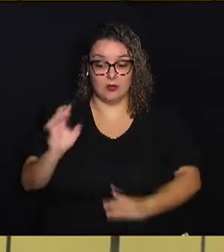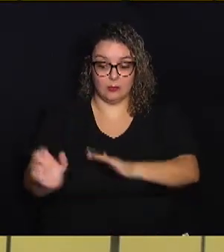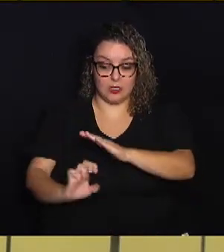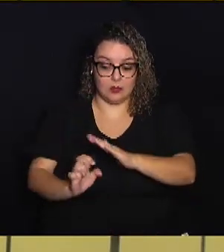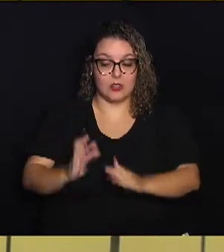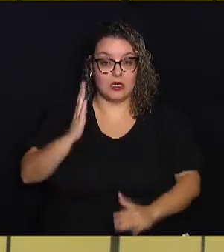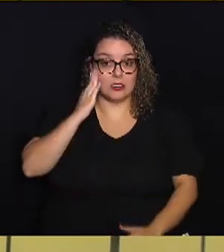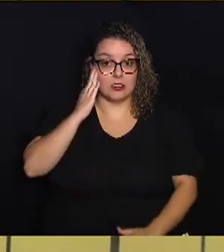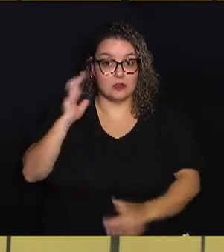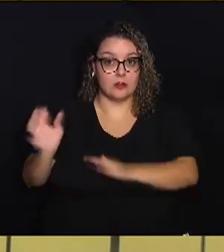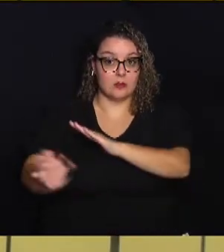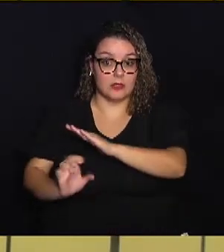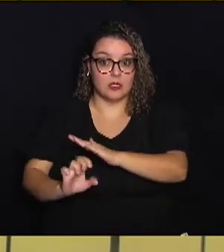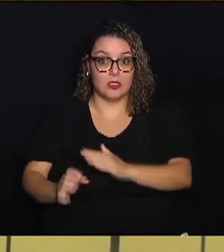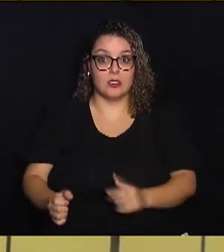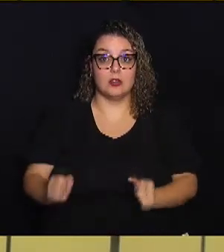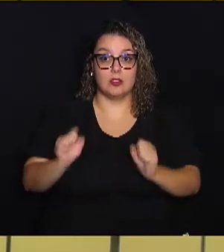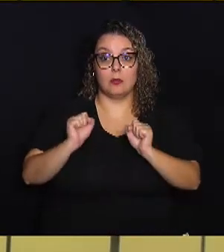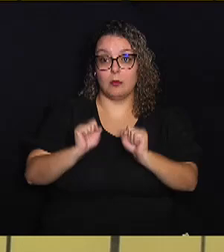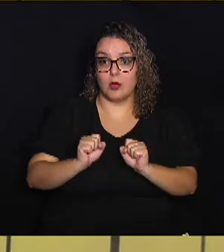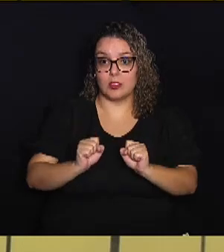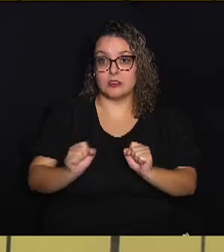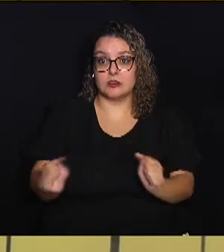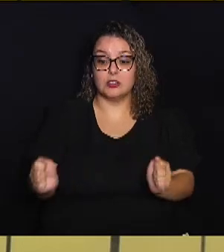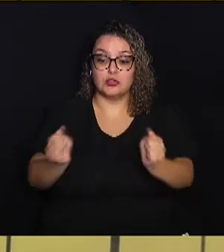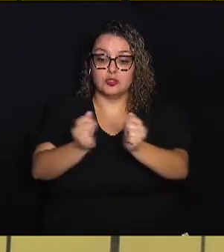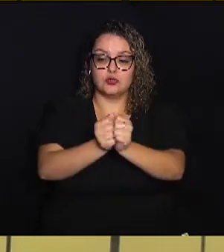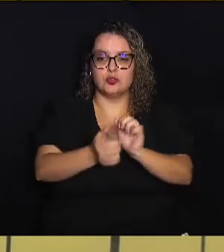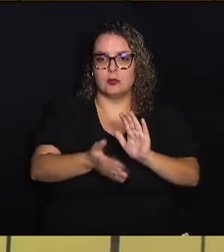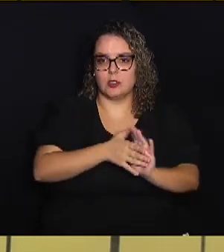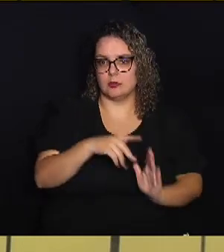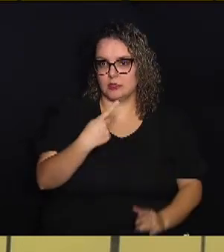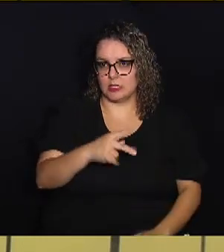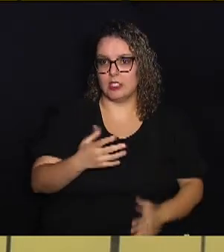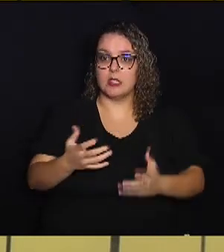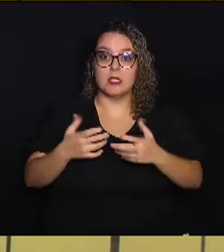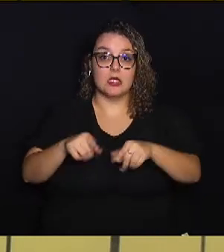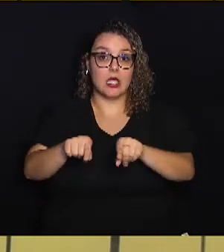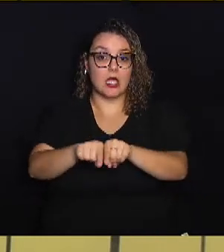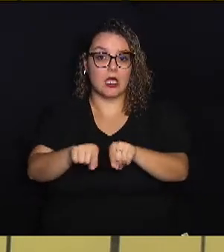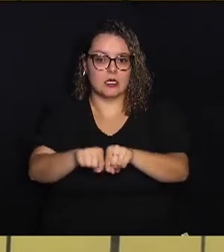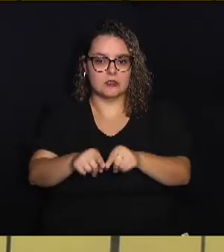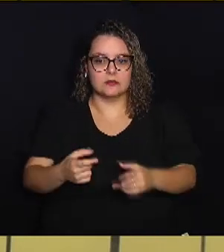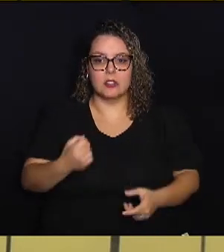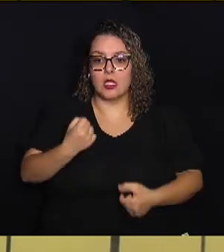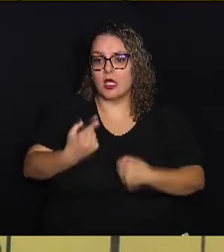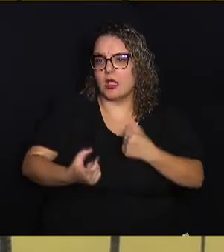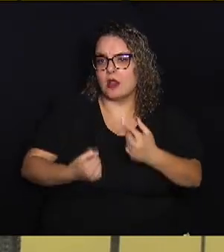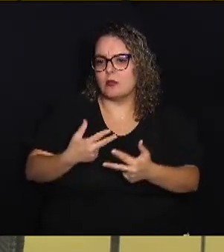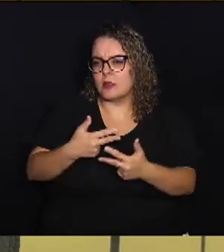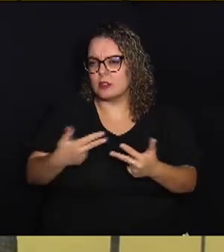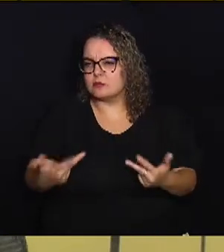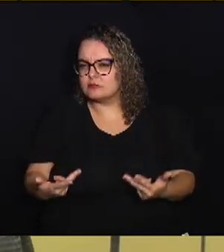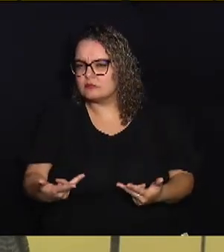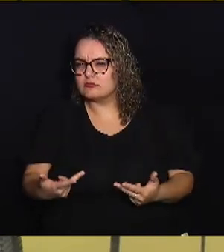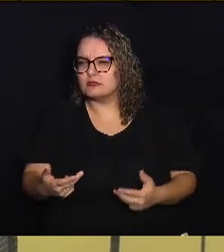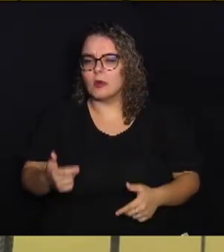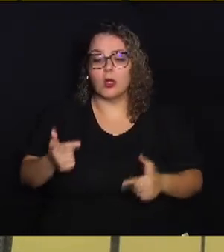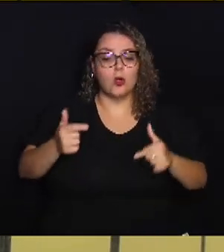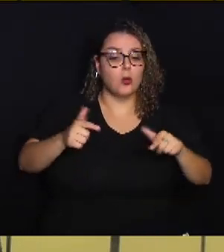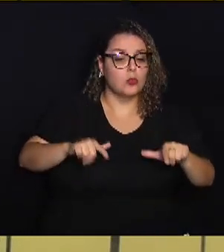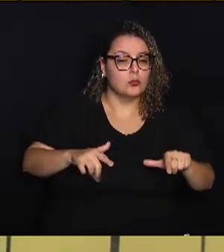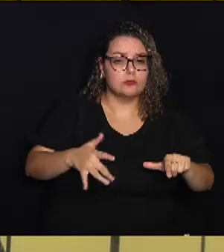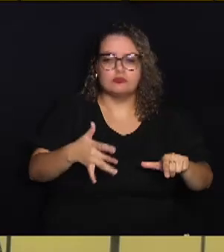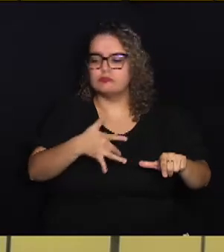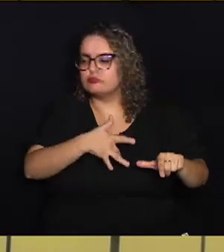uma empresa que possa convergir com o propósito deles, primeiro. E eles querem também algumas questões como ambiente,